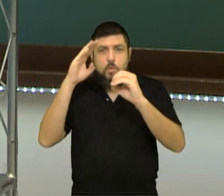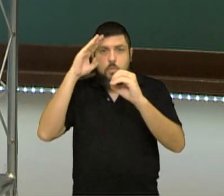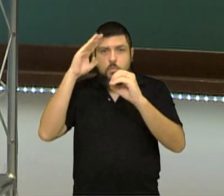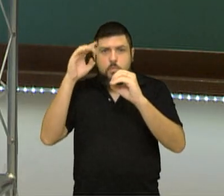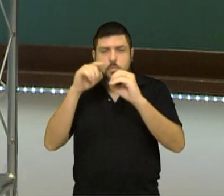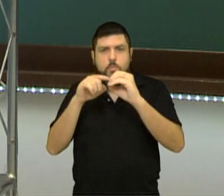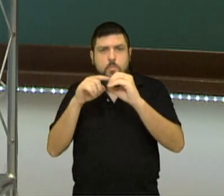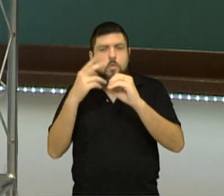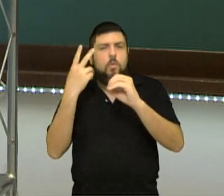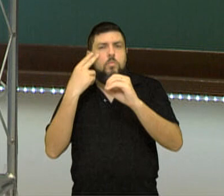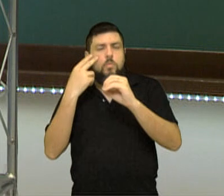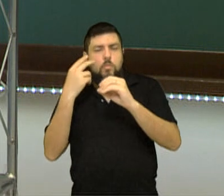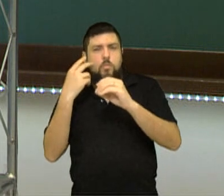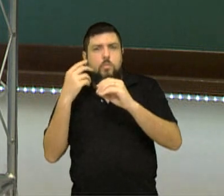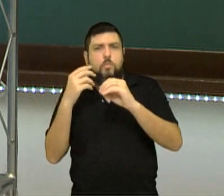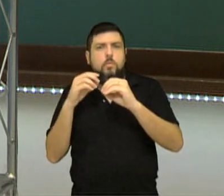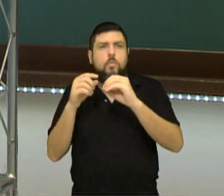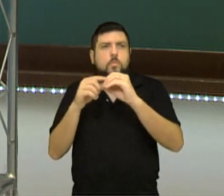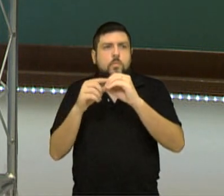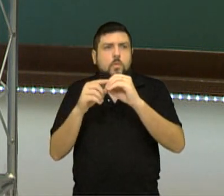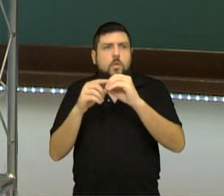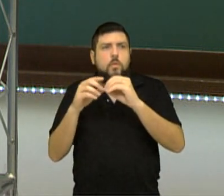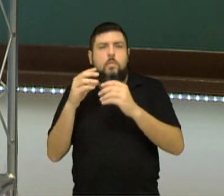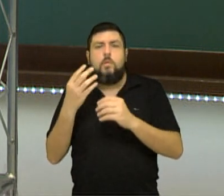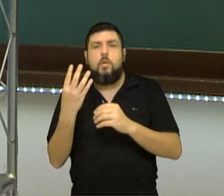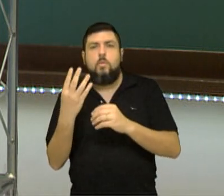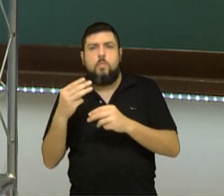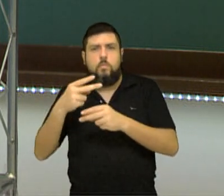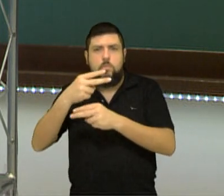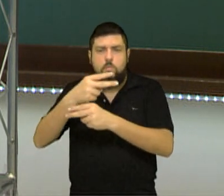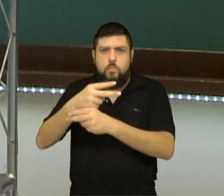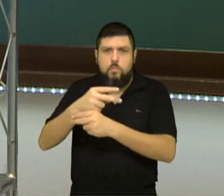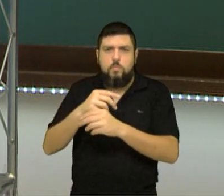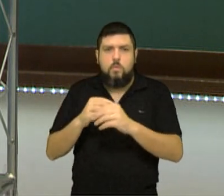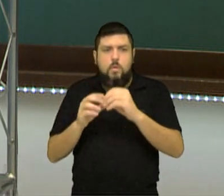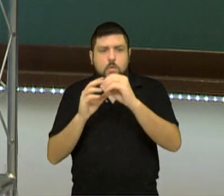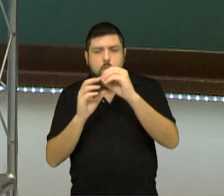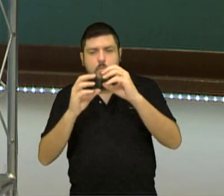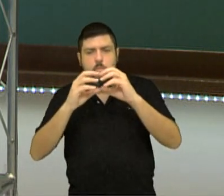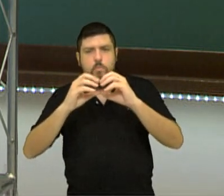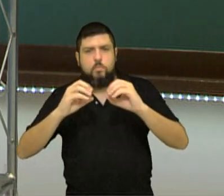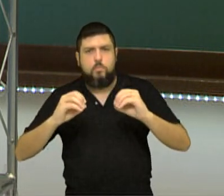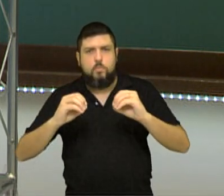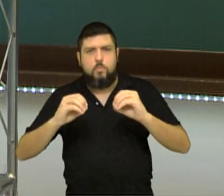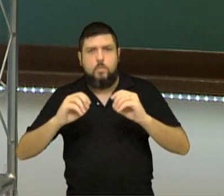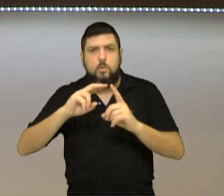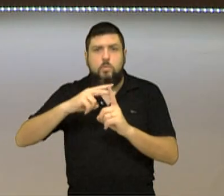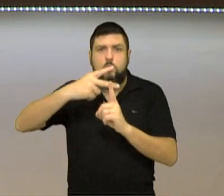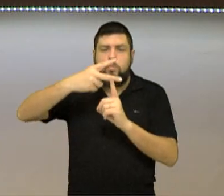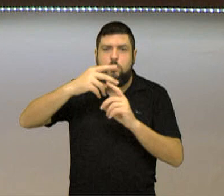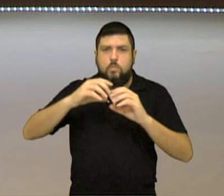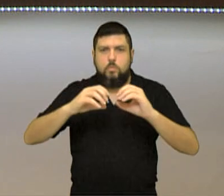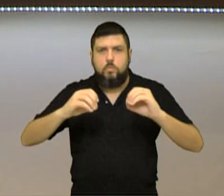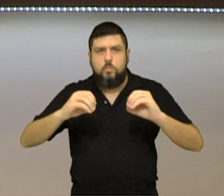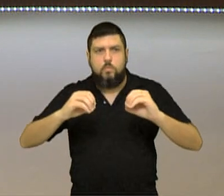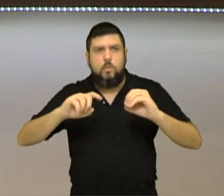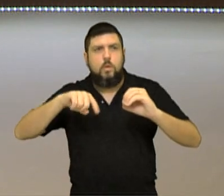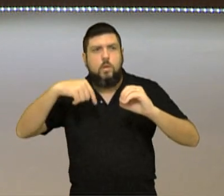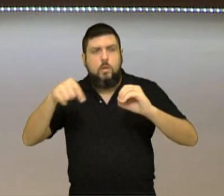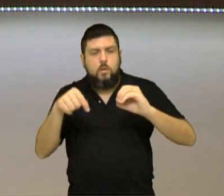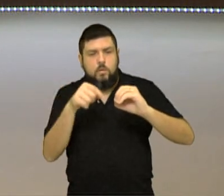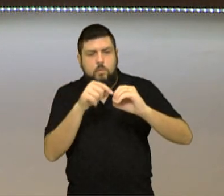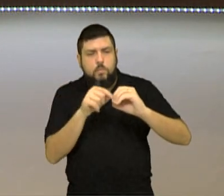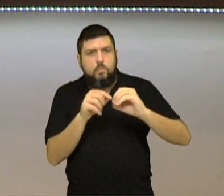no esqueminha nosso ali, 4 cromossomos, tá? Ela duplica esse número de cromossomos e depois divide essa célula em 2 novas.